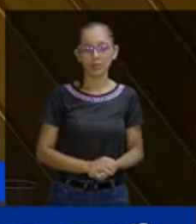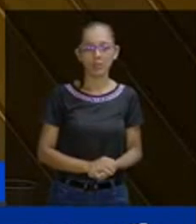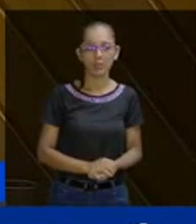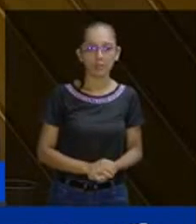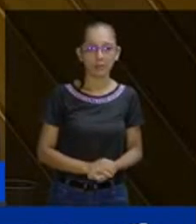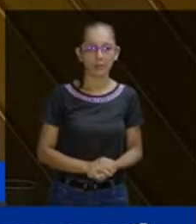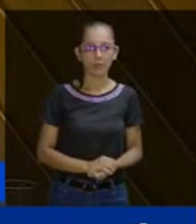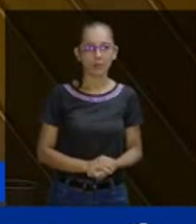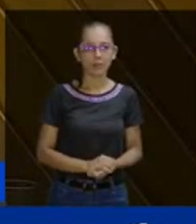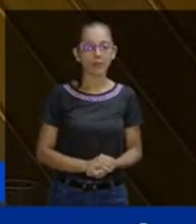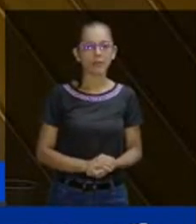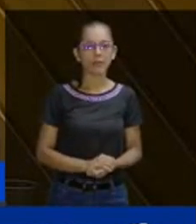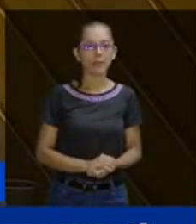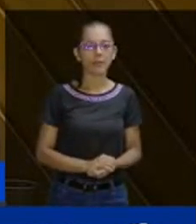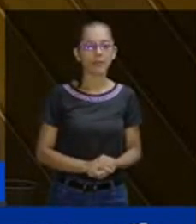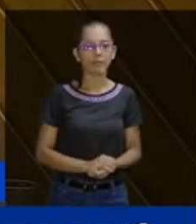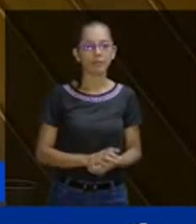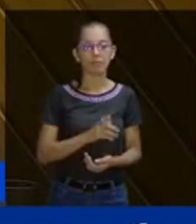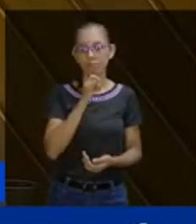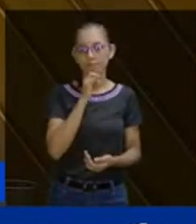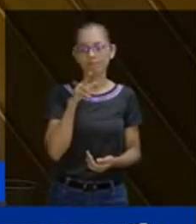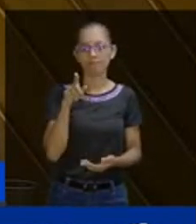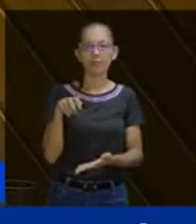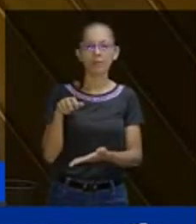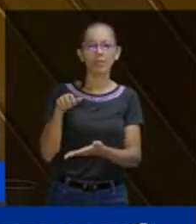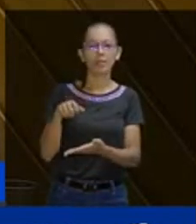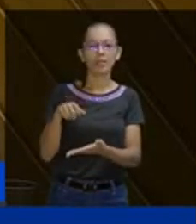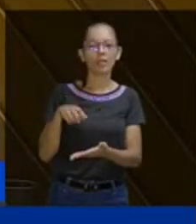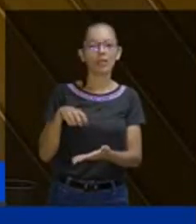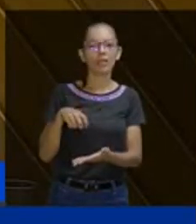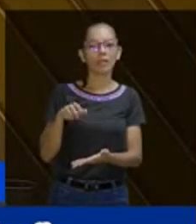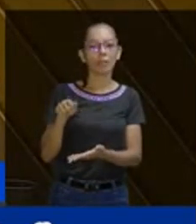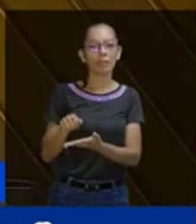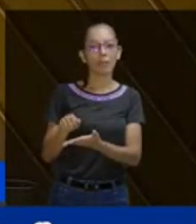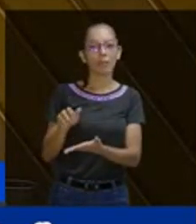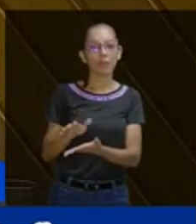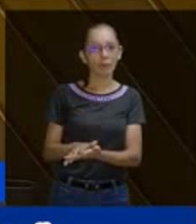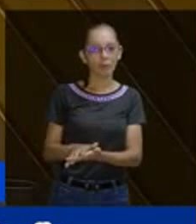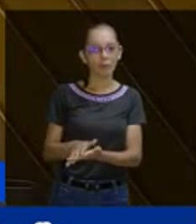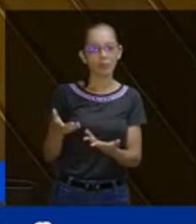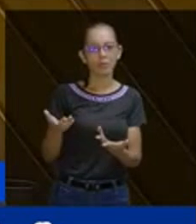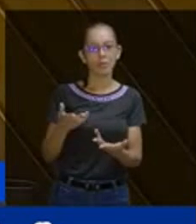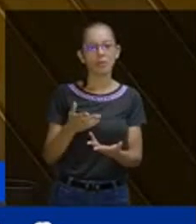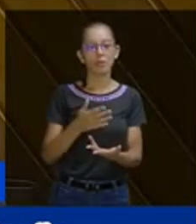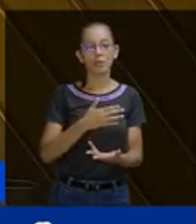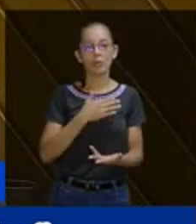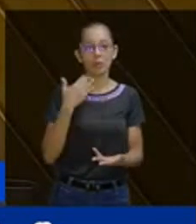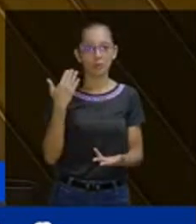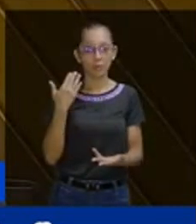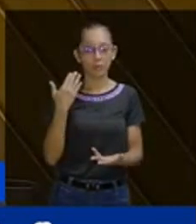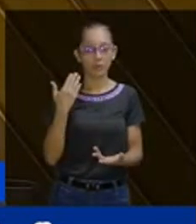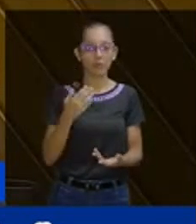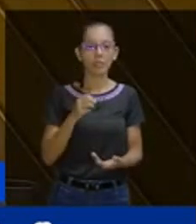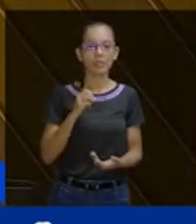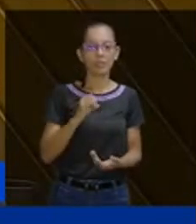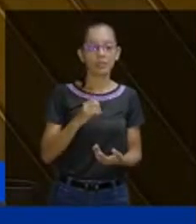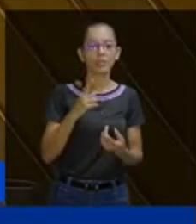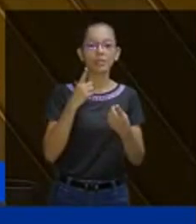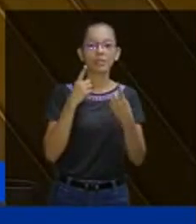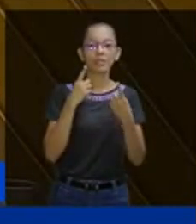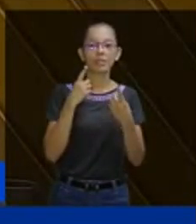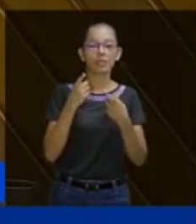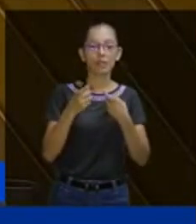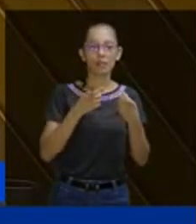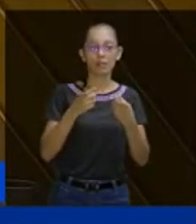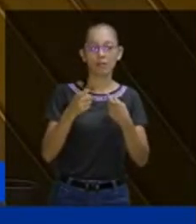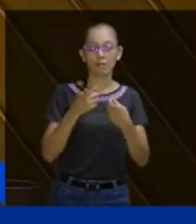salvo em caso de guerra declarada. Ou seja, não há nenhuma garantia absoluta, nem mesmo em relação à vida. Então, nós não